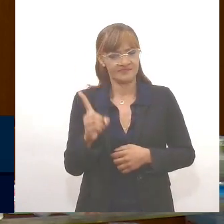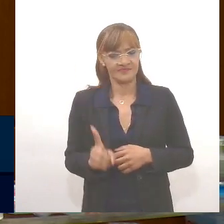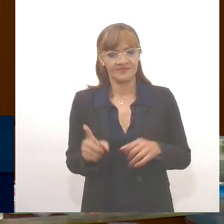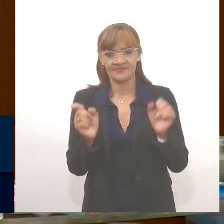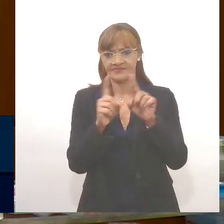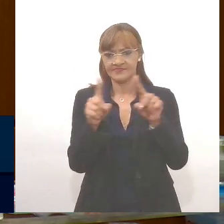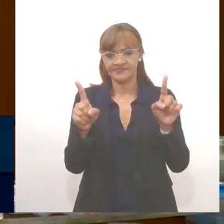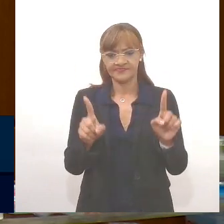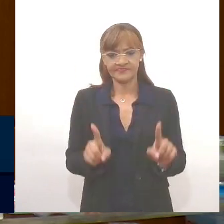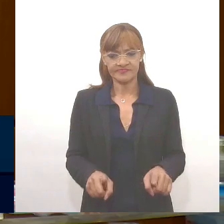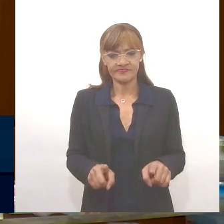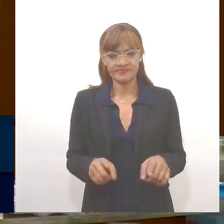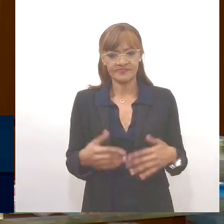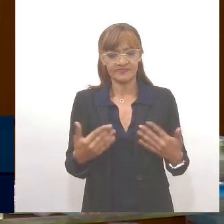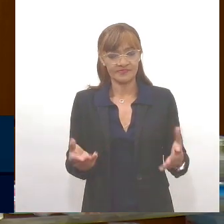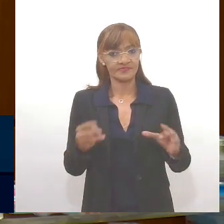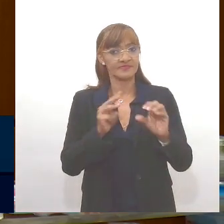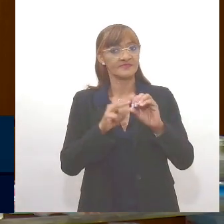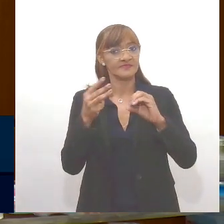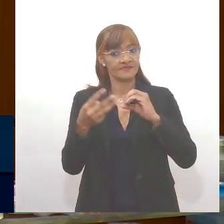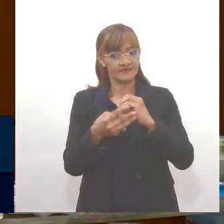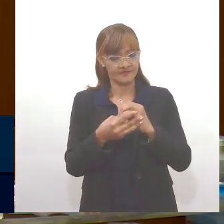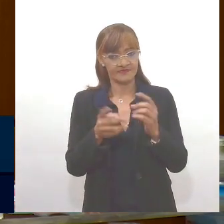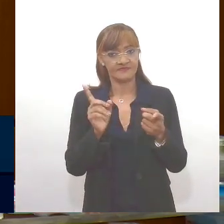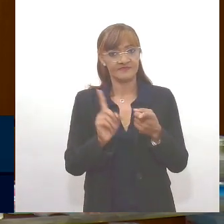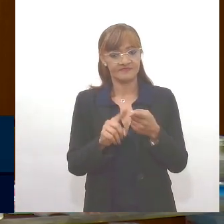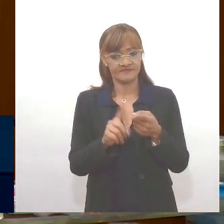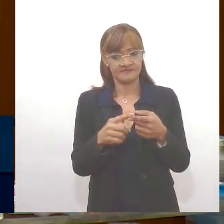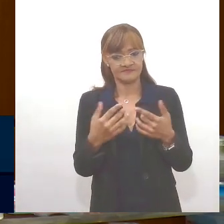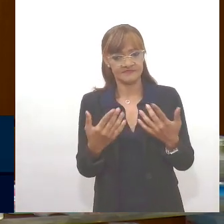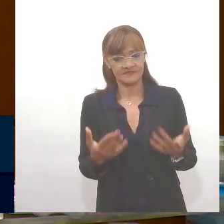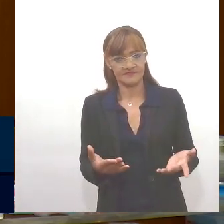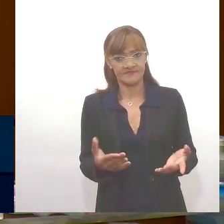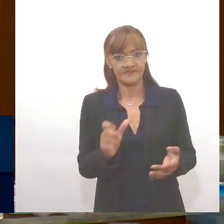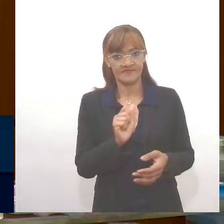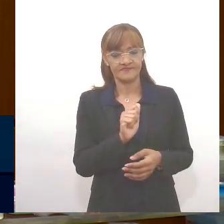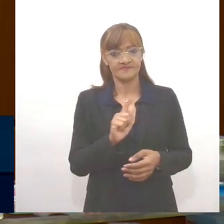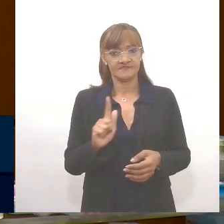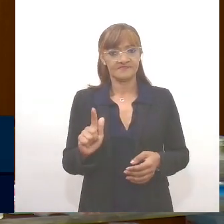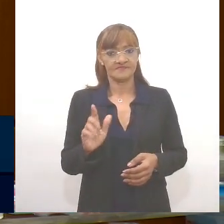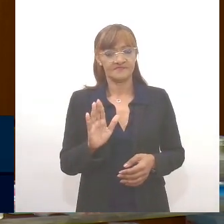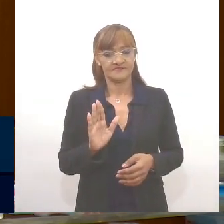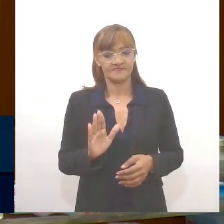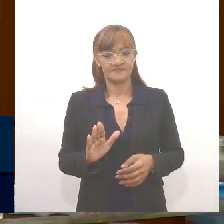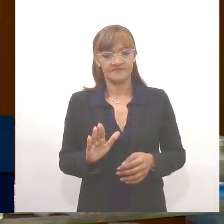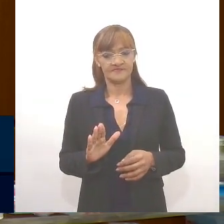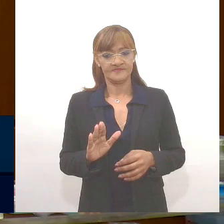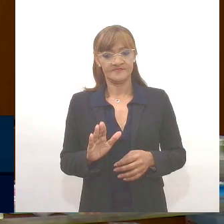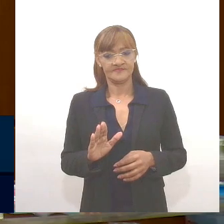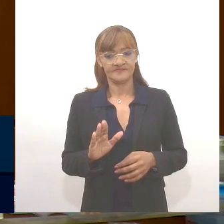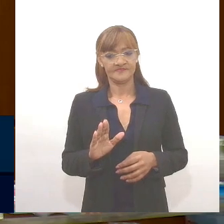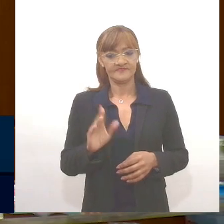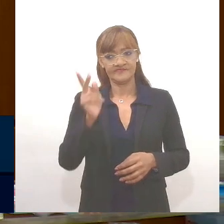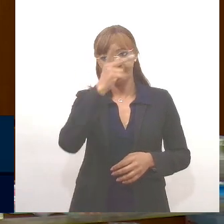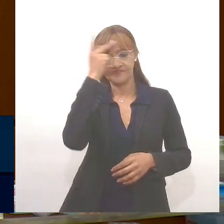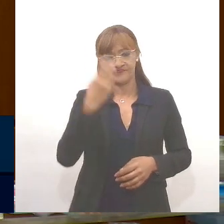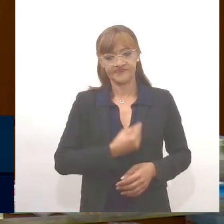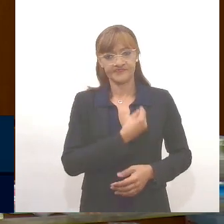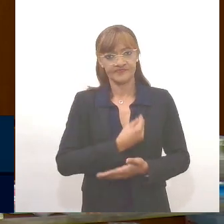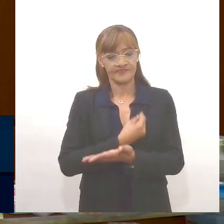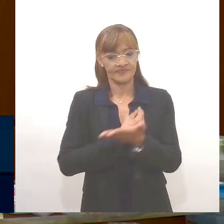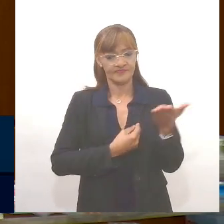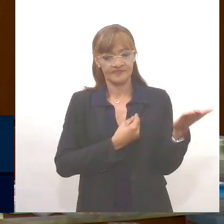TV ales da agência de notícia toda pessoal da Imprensa o pessoal que vieram hoje aqui